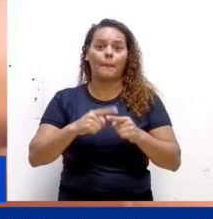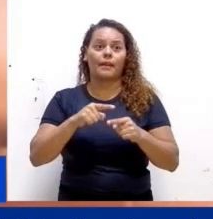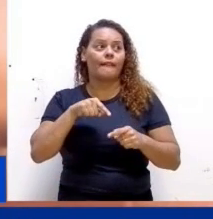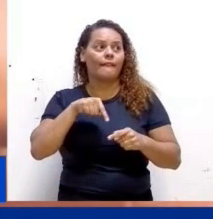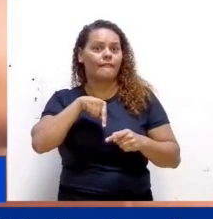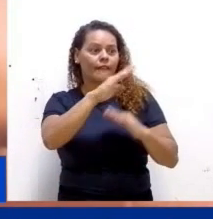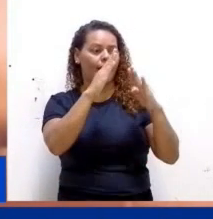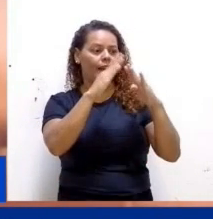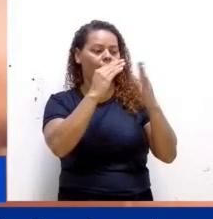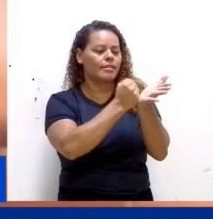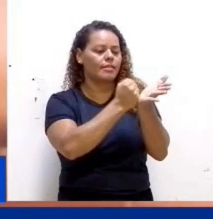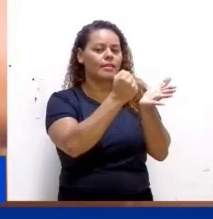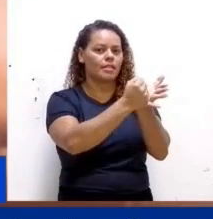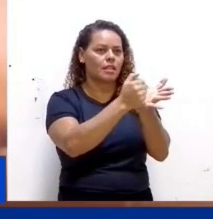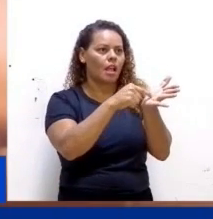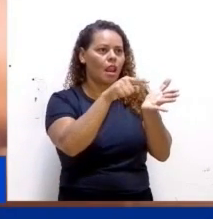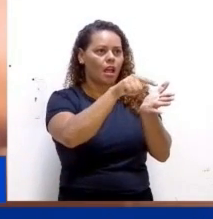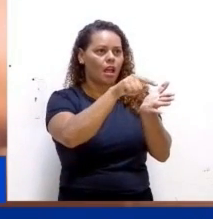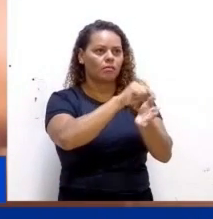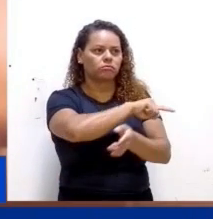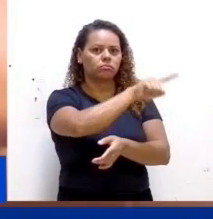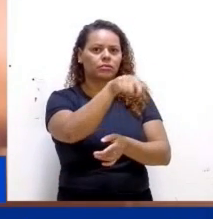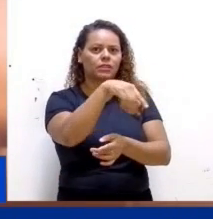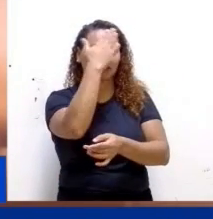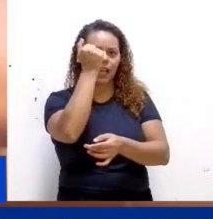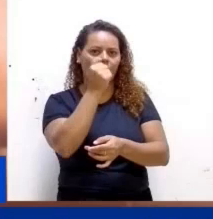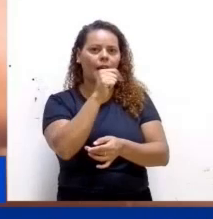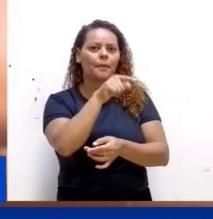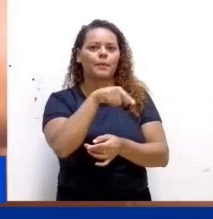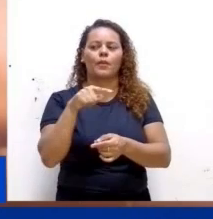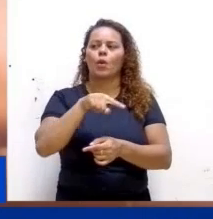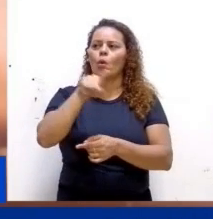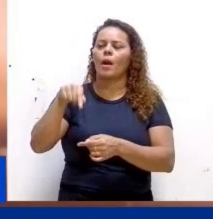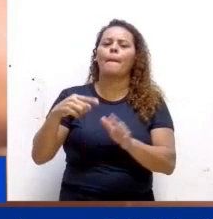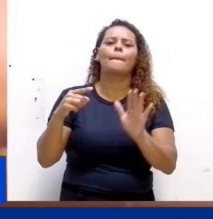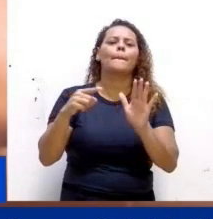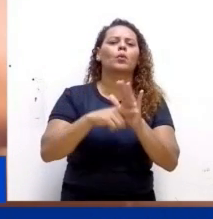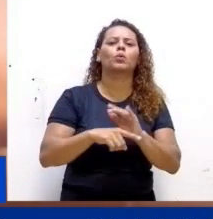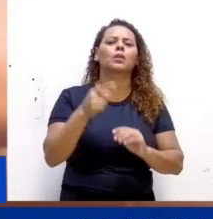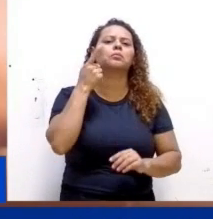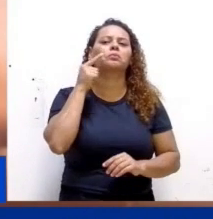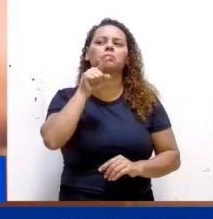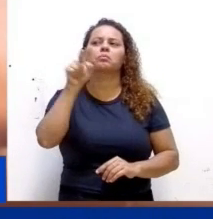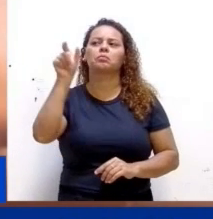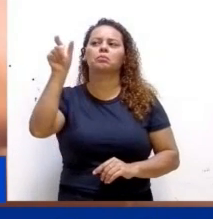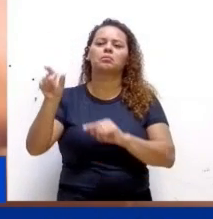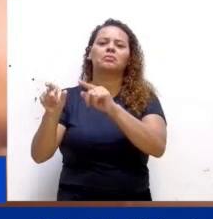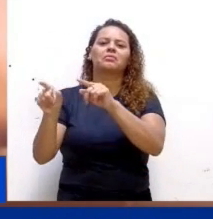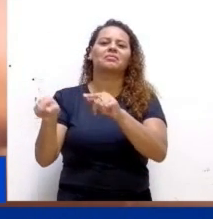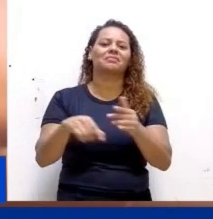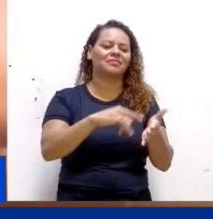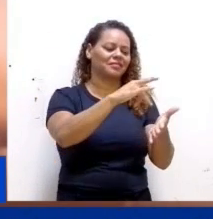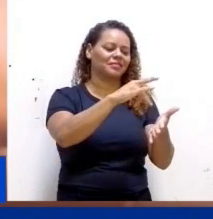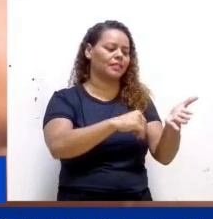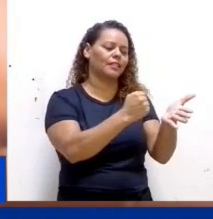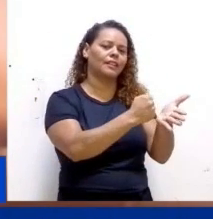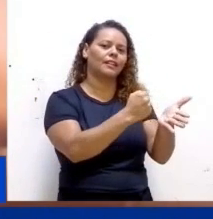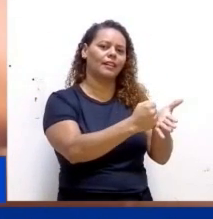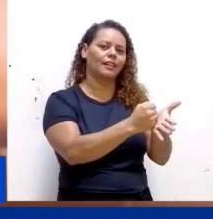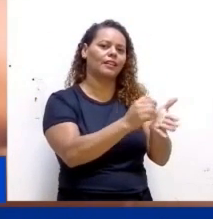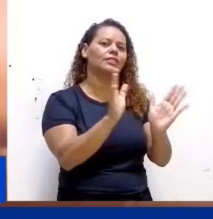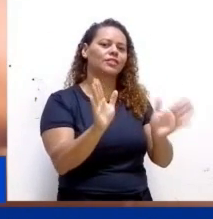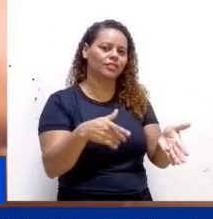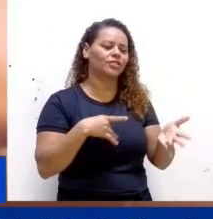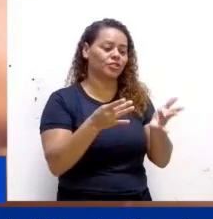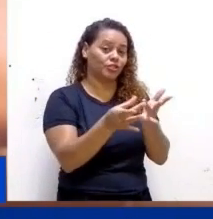Idade para casar. Ela é pública, aparece para todo mundo que você está amarrado. Brincadeira, que você está casado